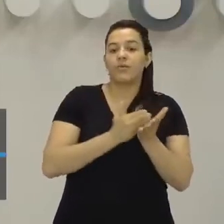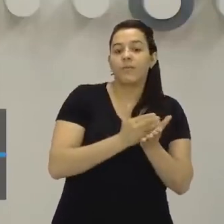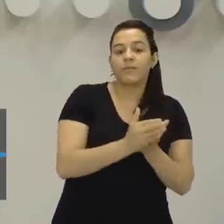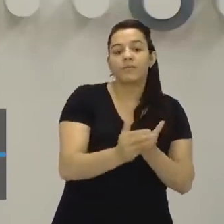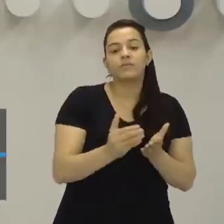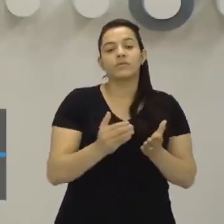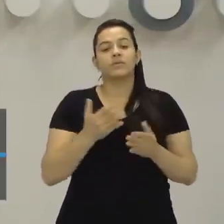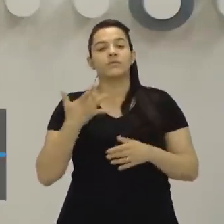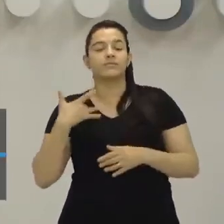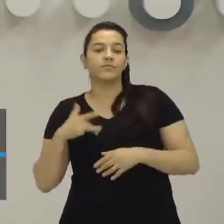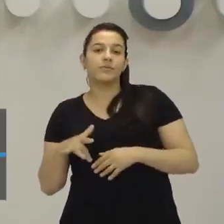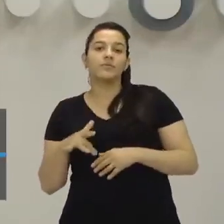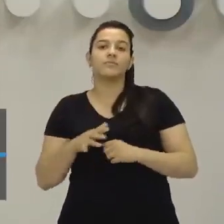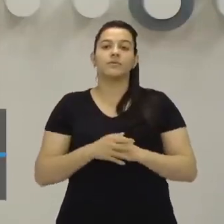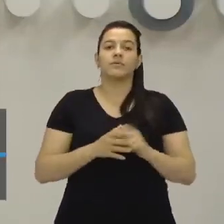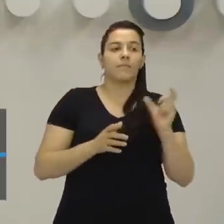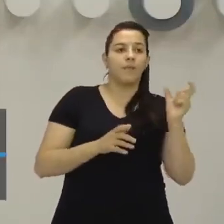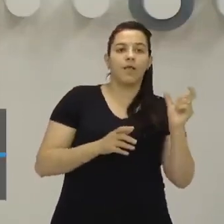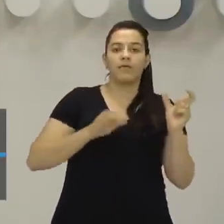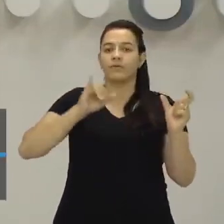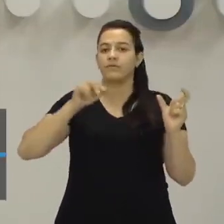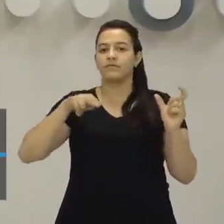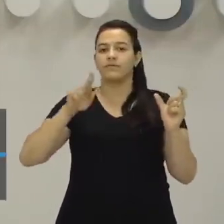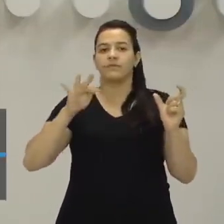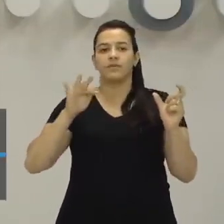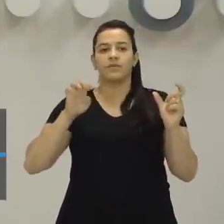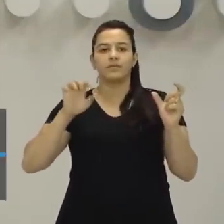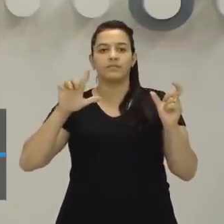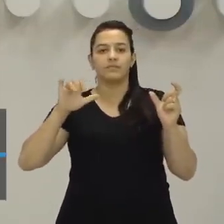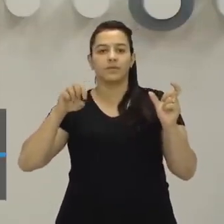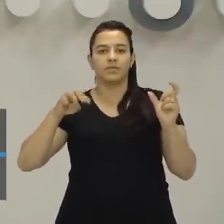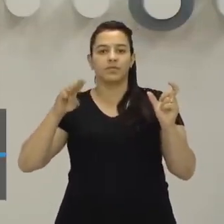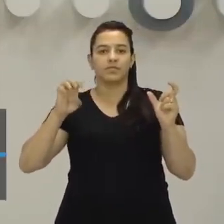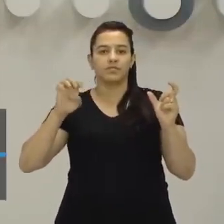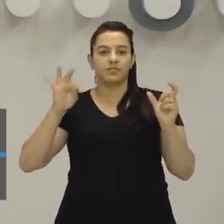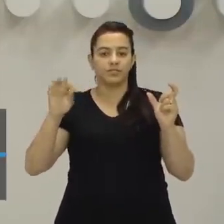modelizadora, infelizmente, percebemos ou percebe-se, então, já é uma dica aí.